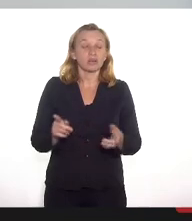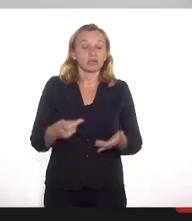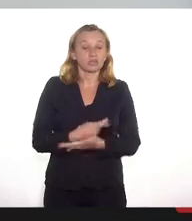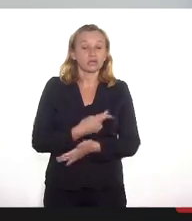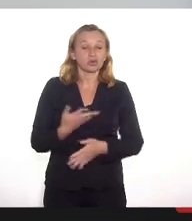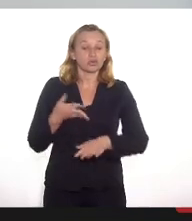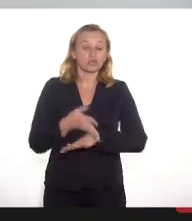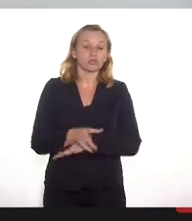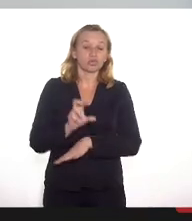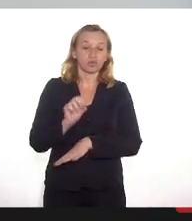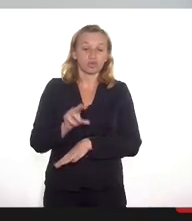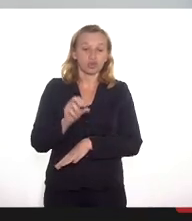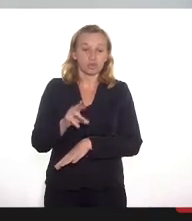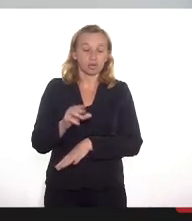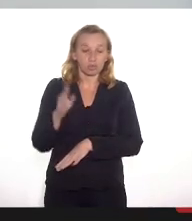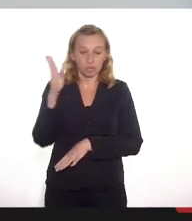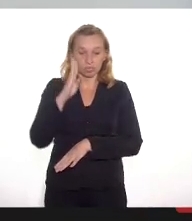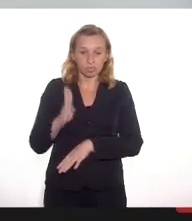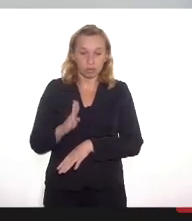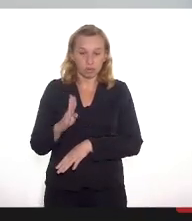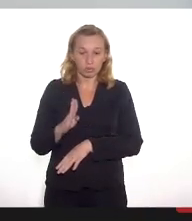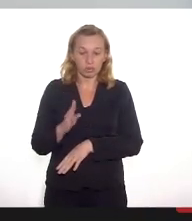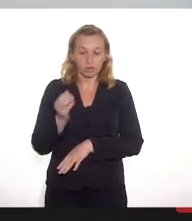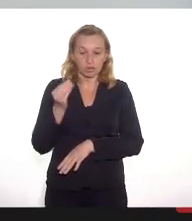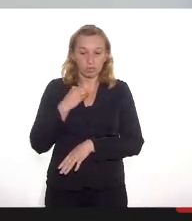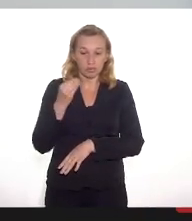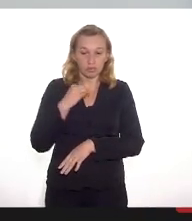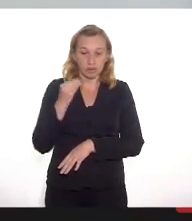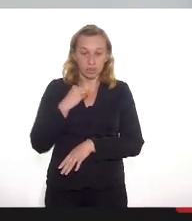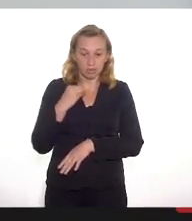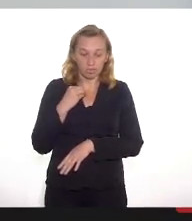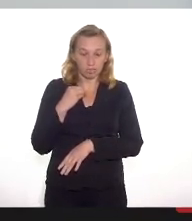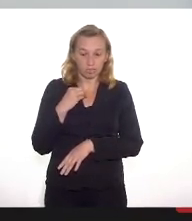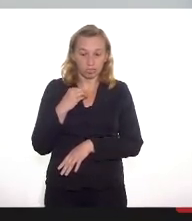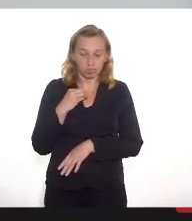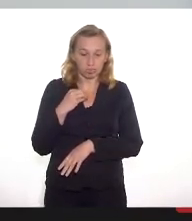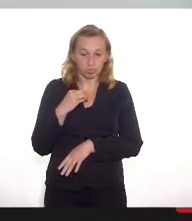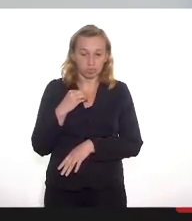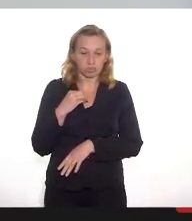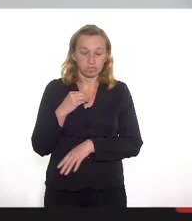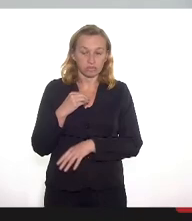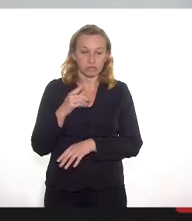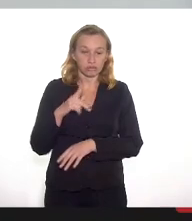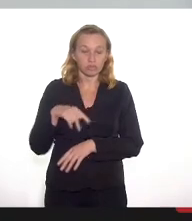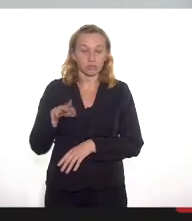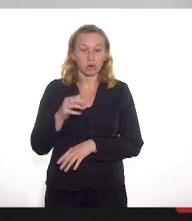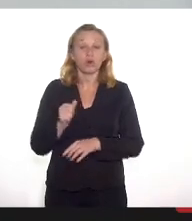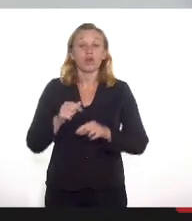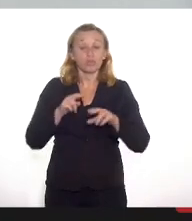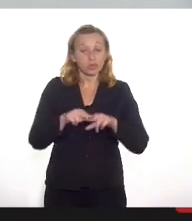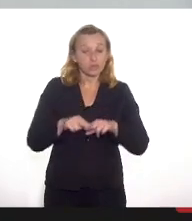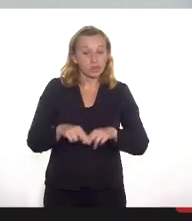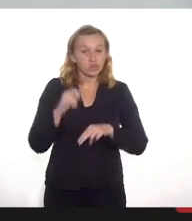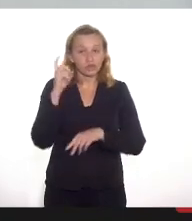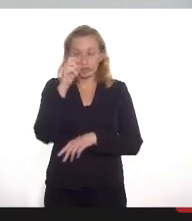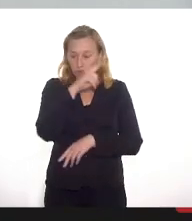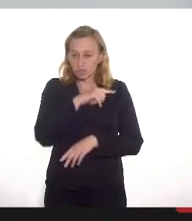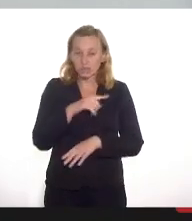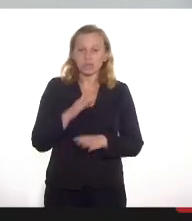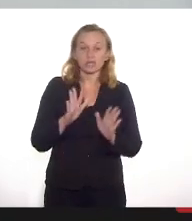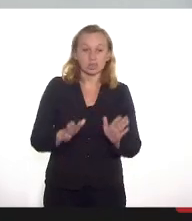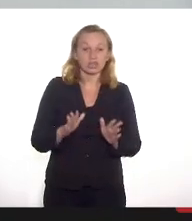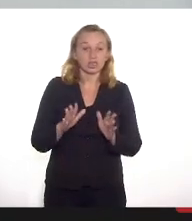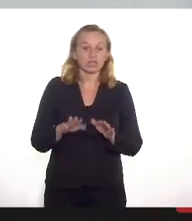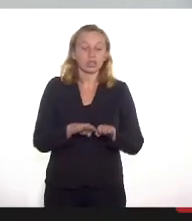que o vírus chegou o Brasil numa situação de enfraquecimento desse programa e é por isso a dificuldade é claro que o